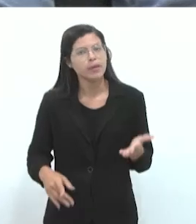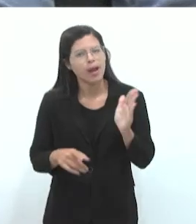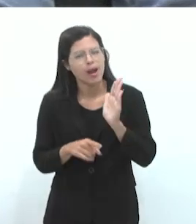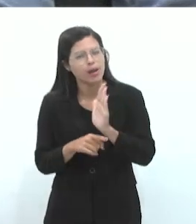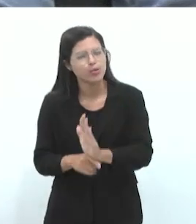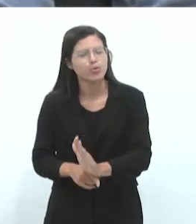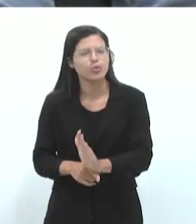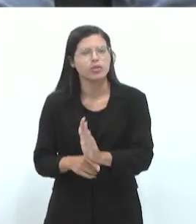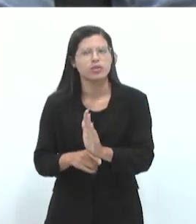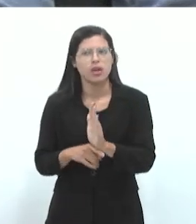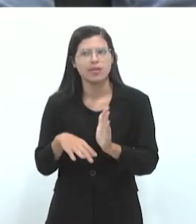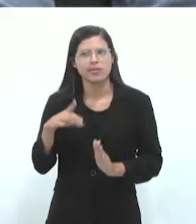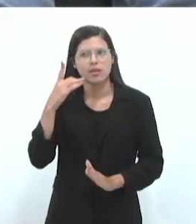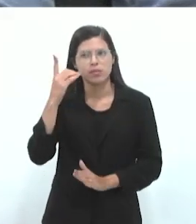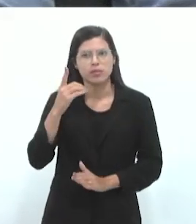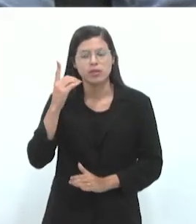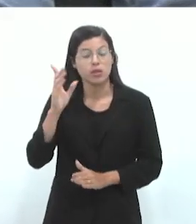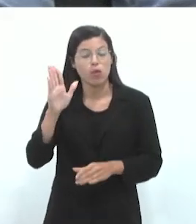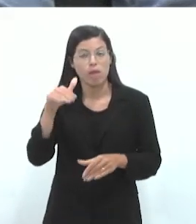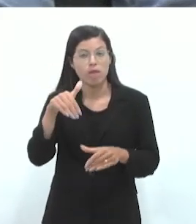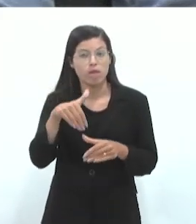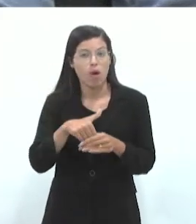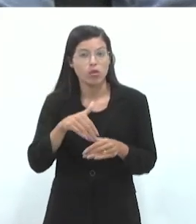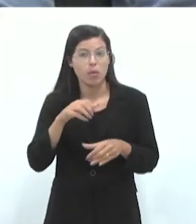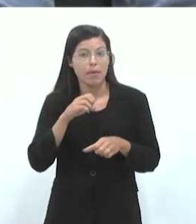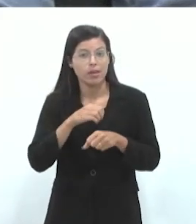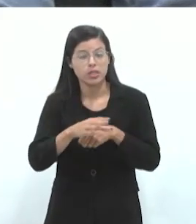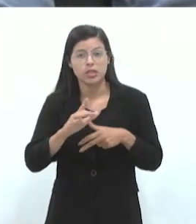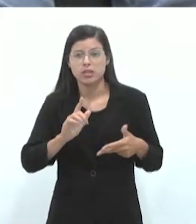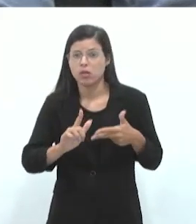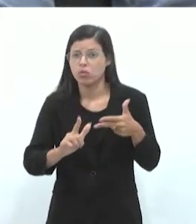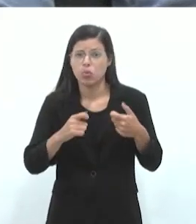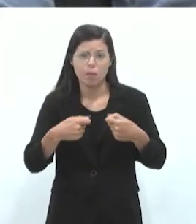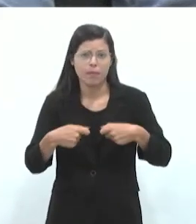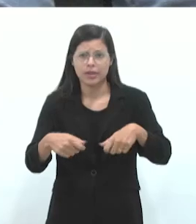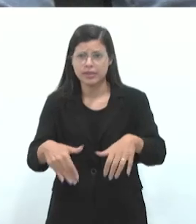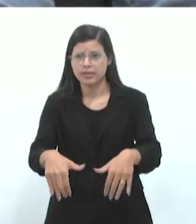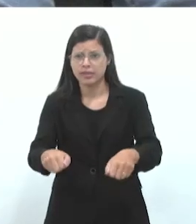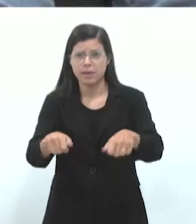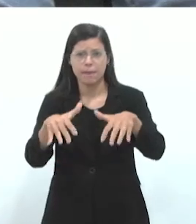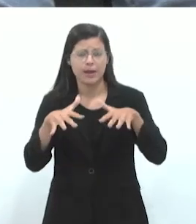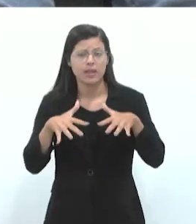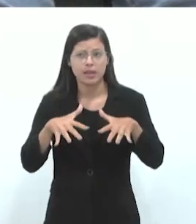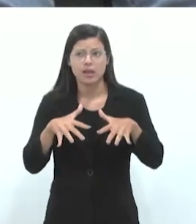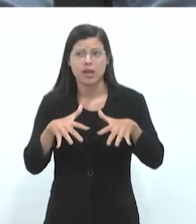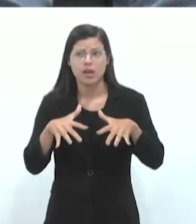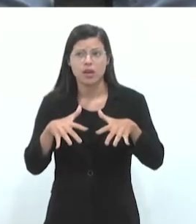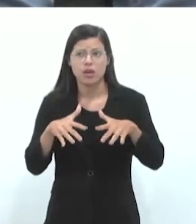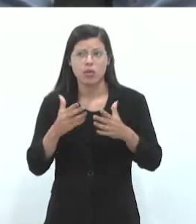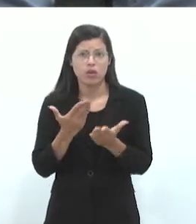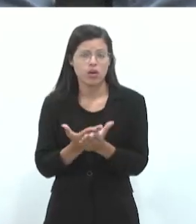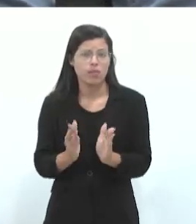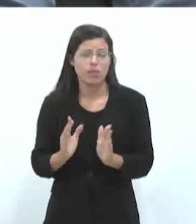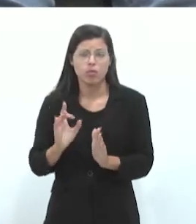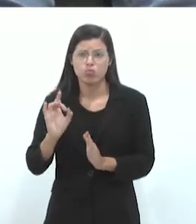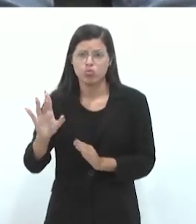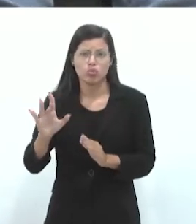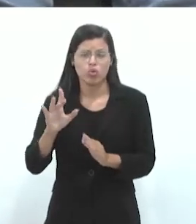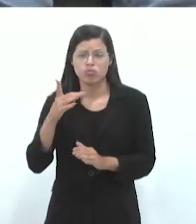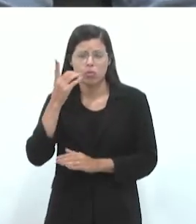o voto é pela TIS, não tem mais que ir a plenário, é terminativo, vai o deputado para fazer a